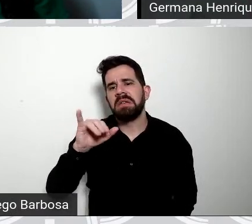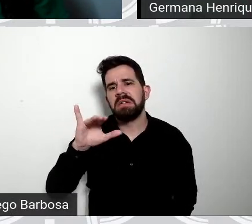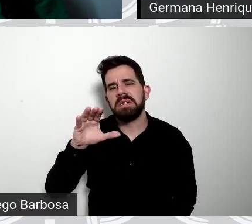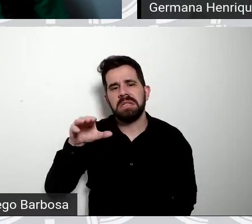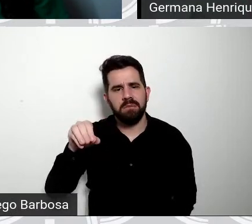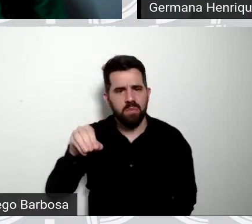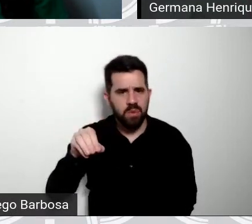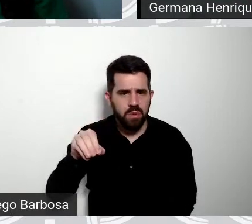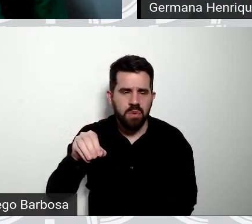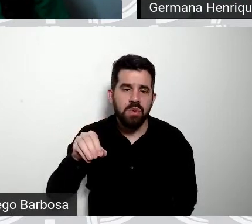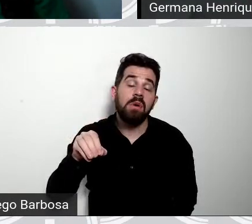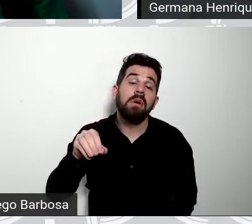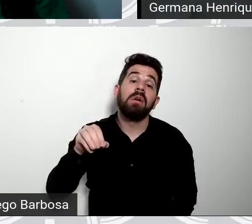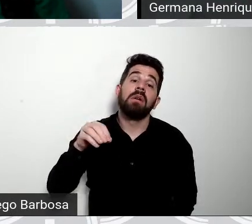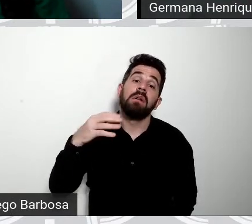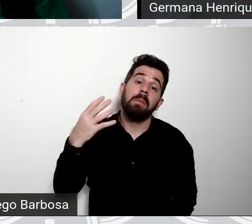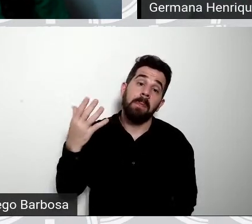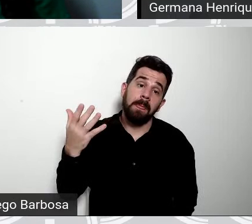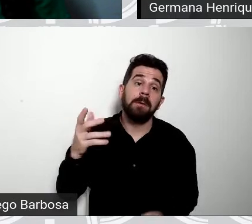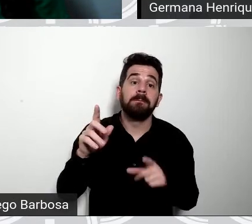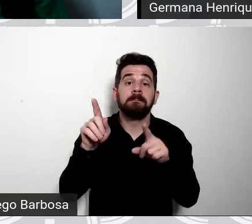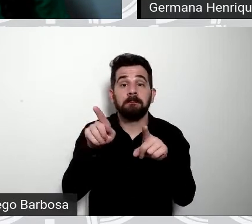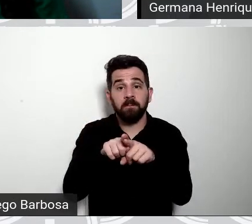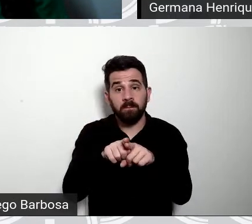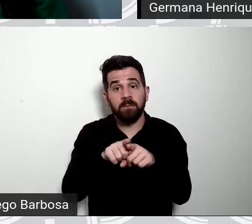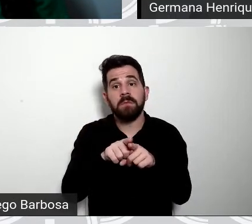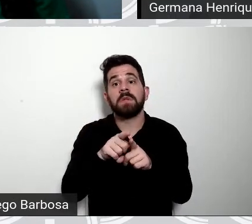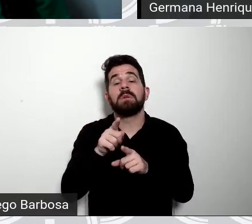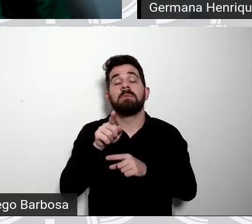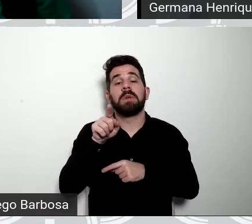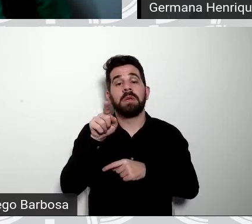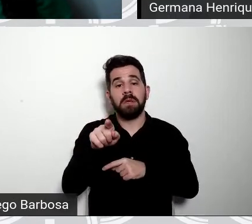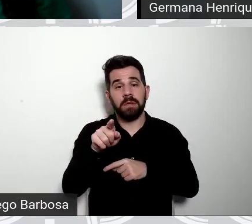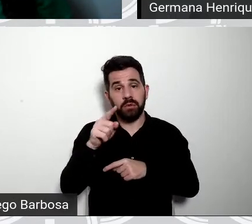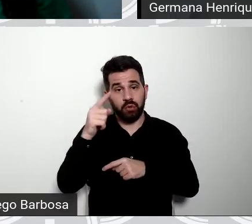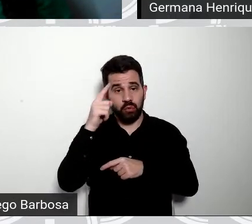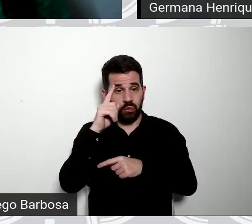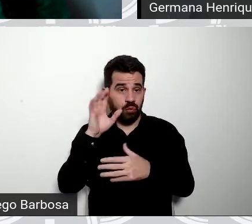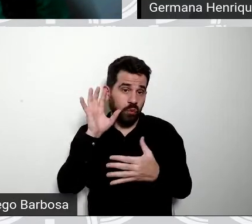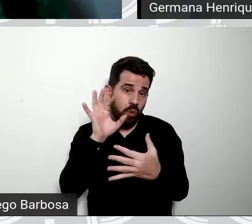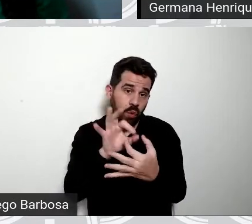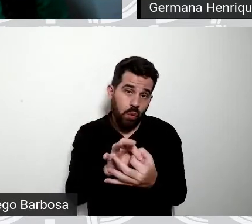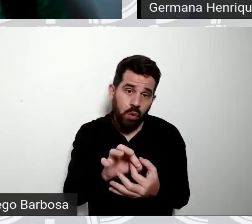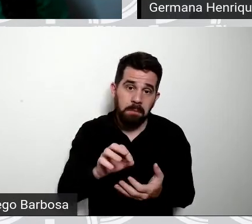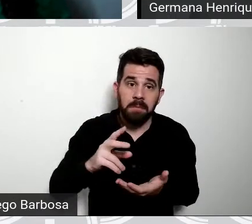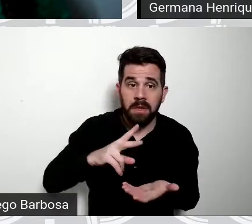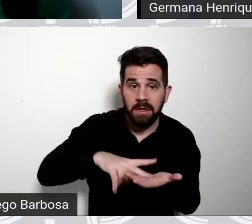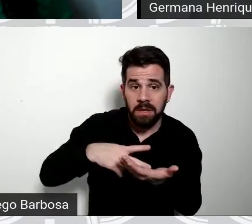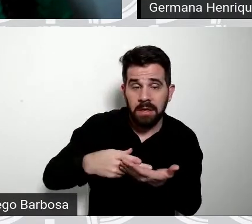E a outra questão exatamente nesse gesto tradutor, a legitimação